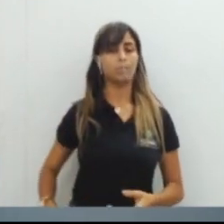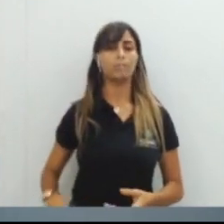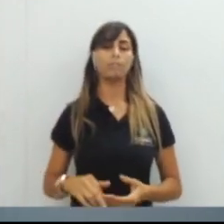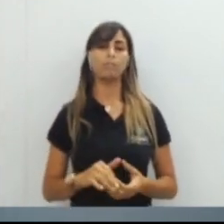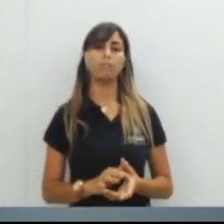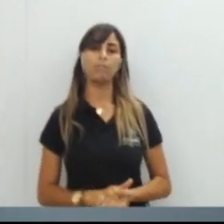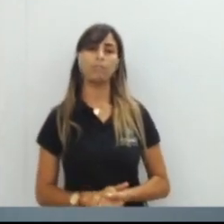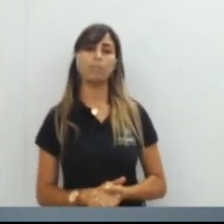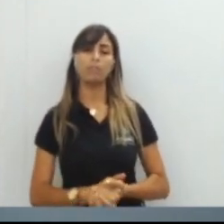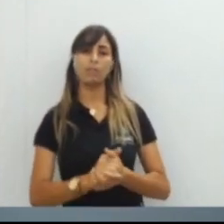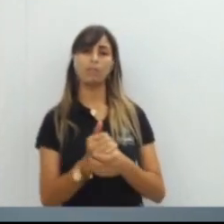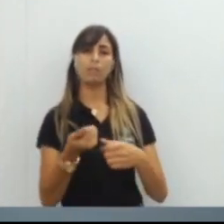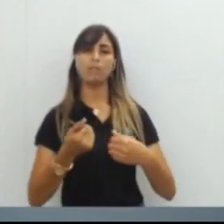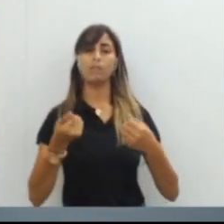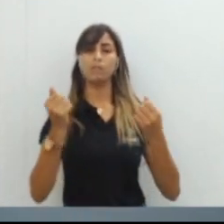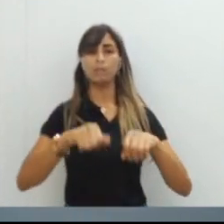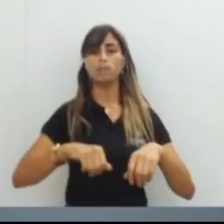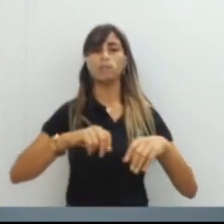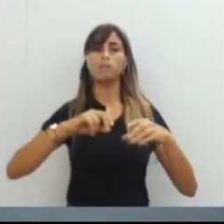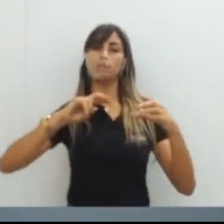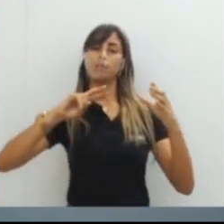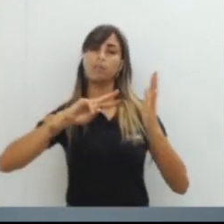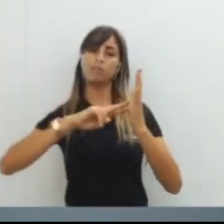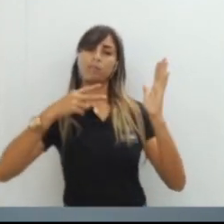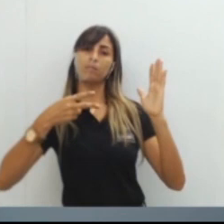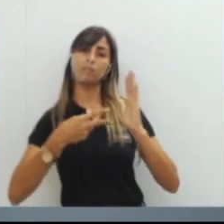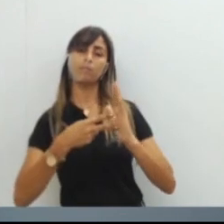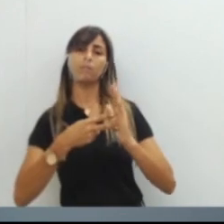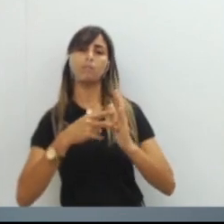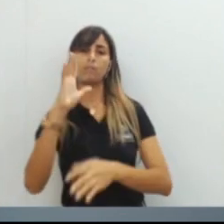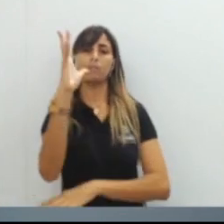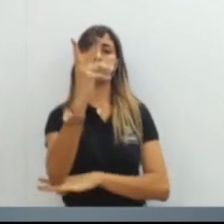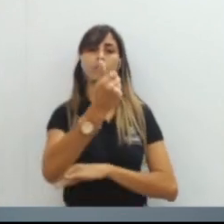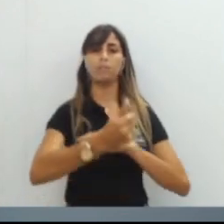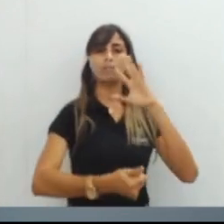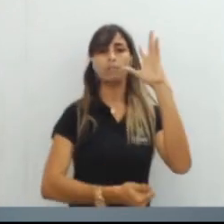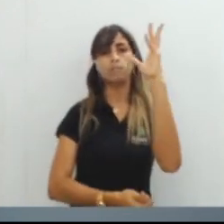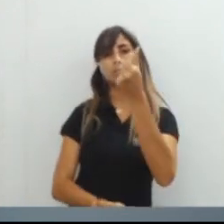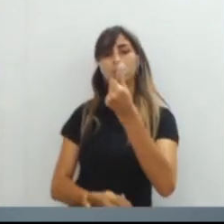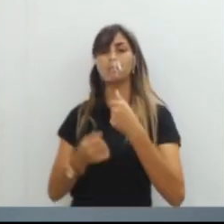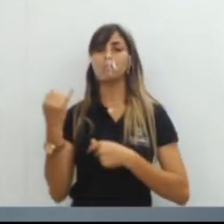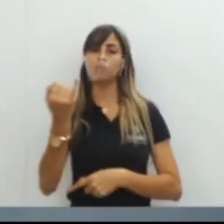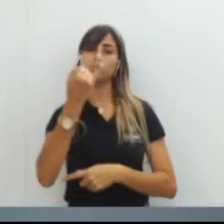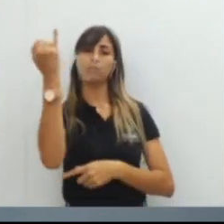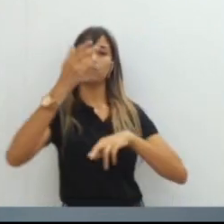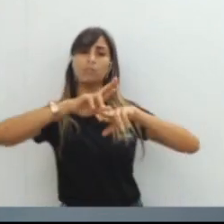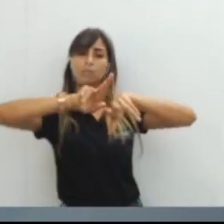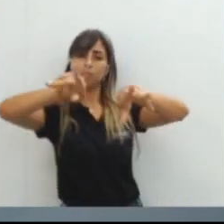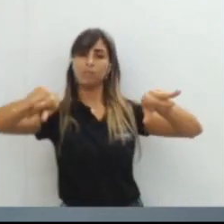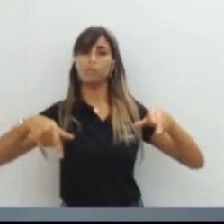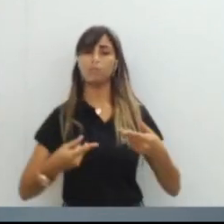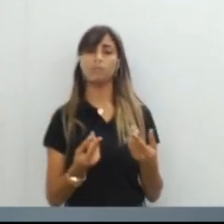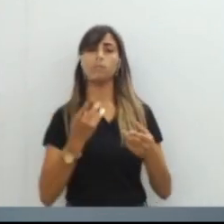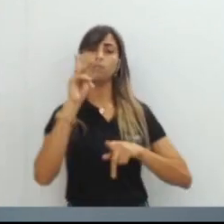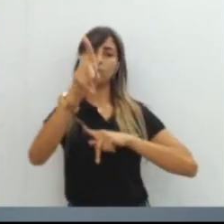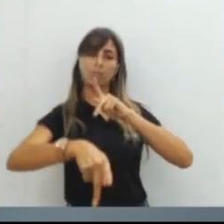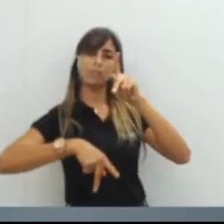representatividade de porções significativas e ecologicamente viáveis das diferentes